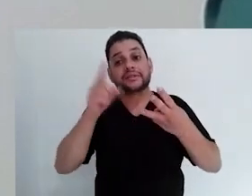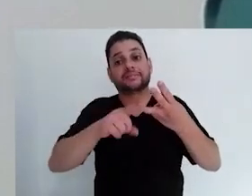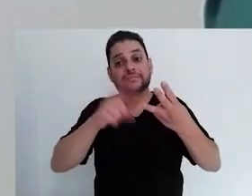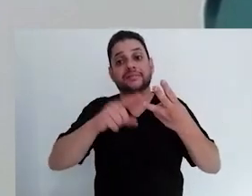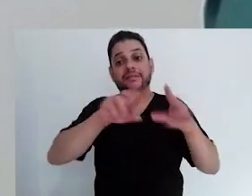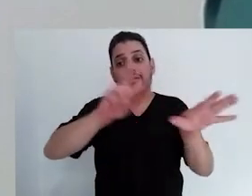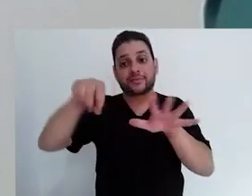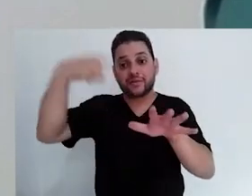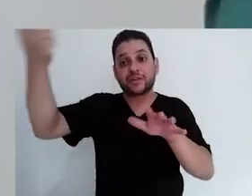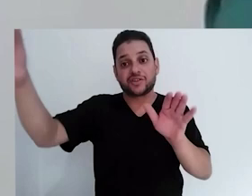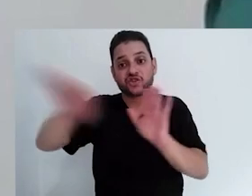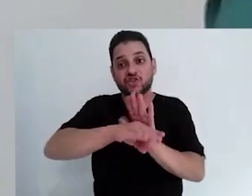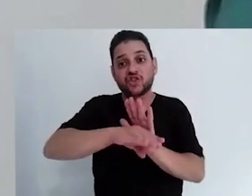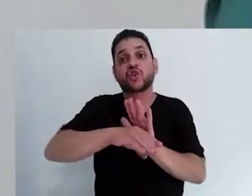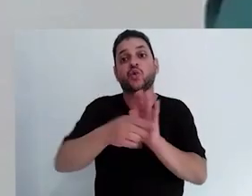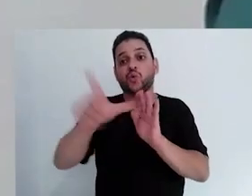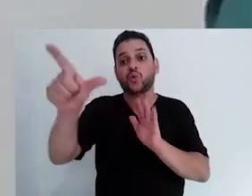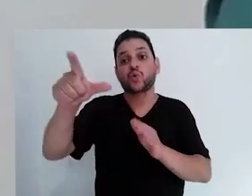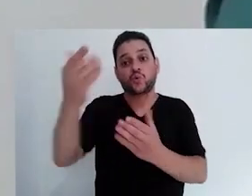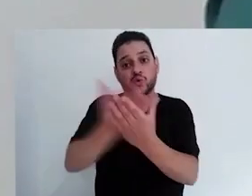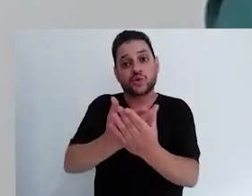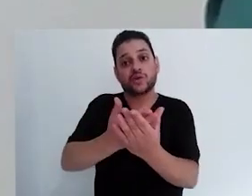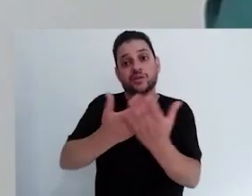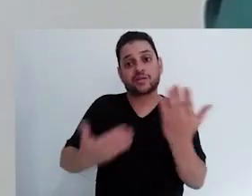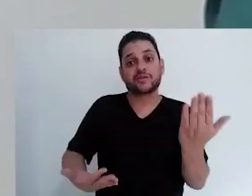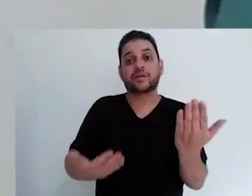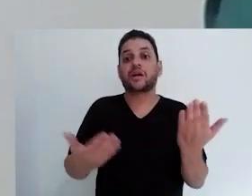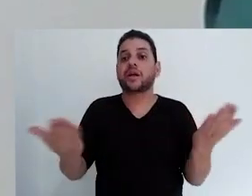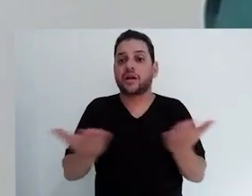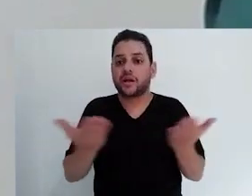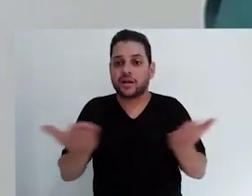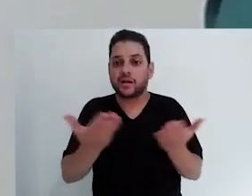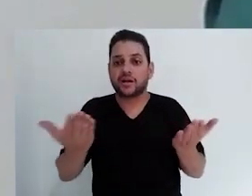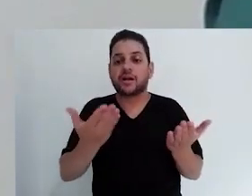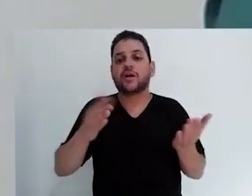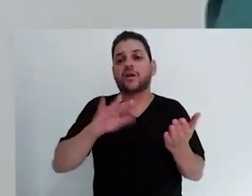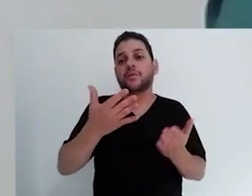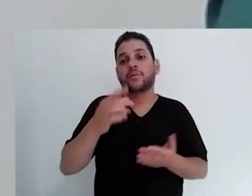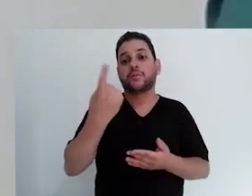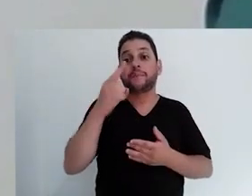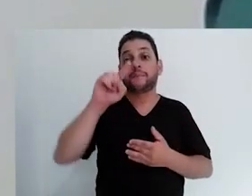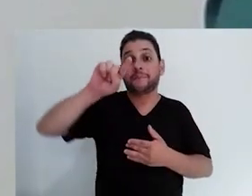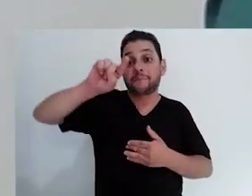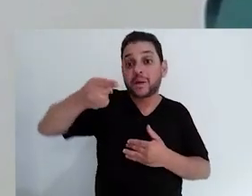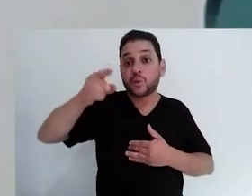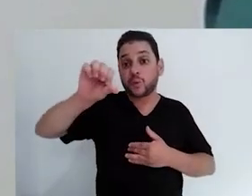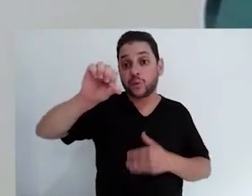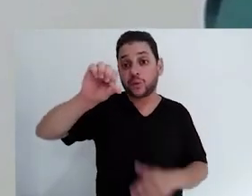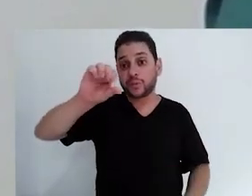vem. Até agora, já foram remetidos aos núcleos 1.900 processos,